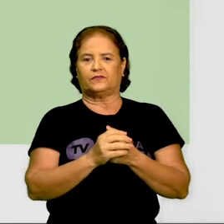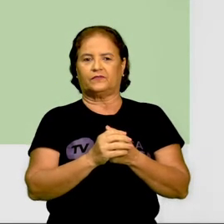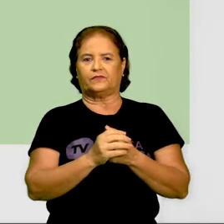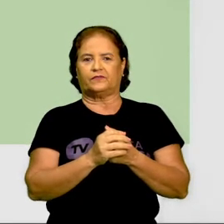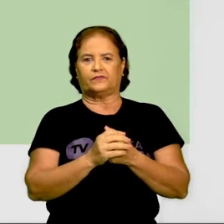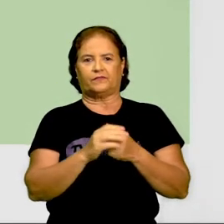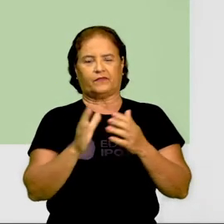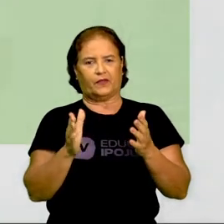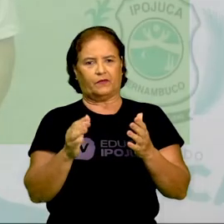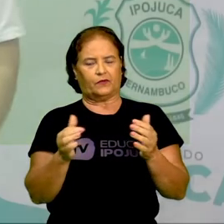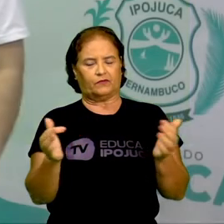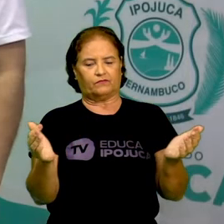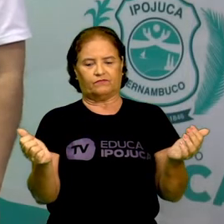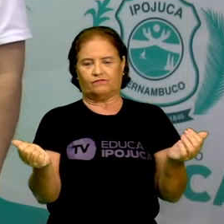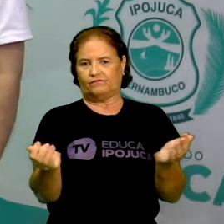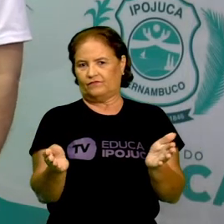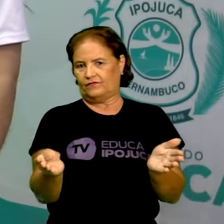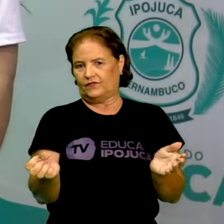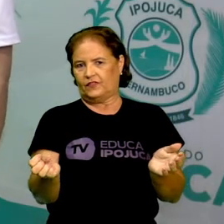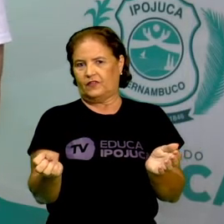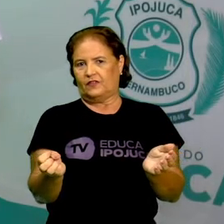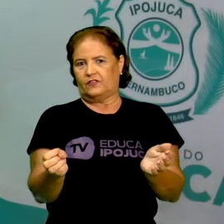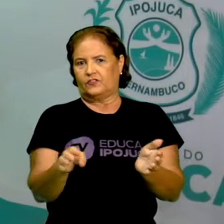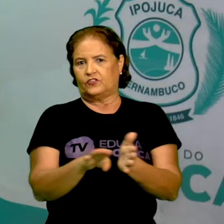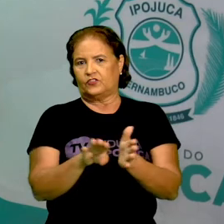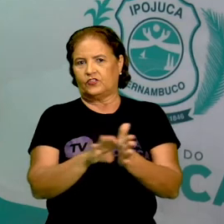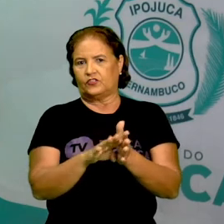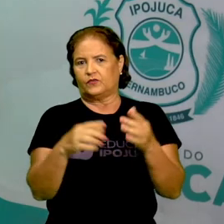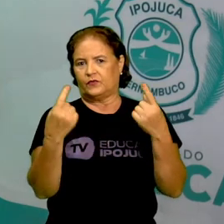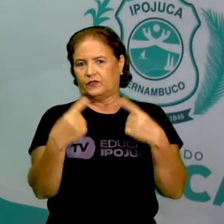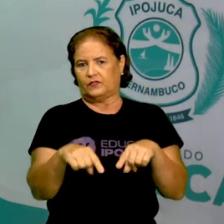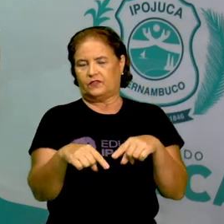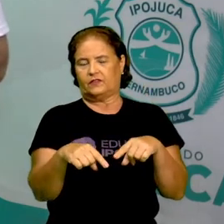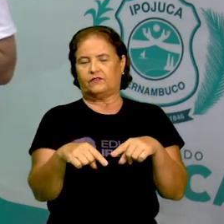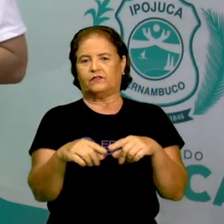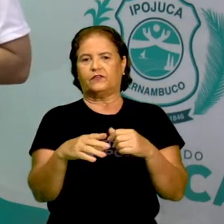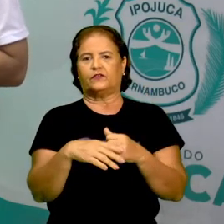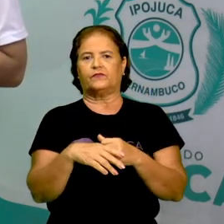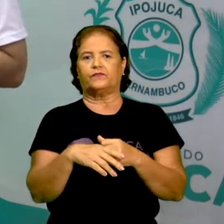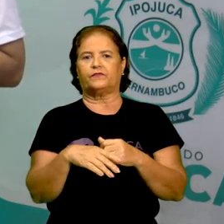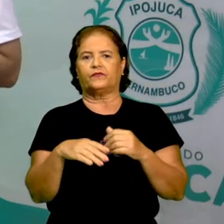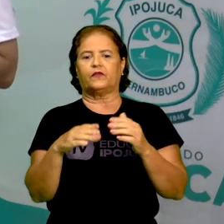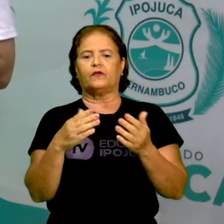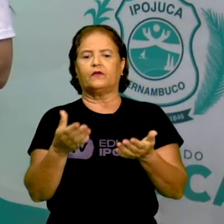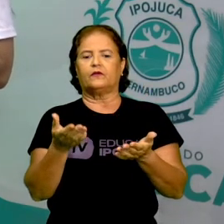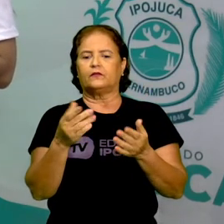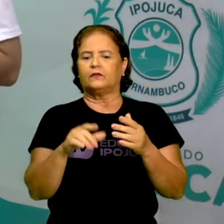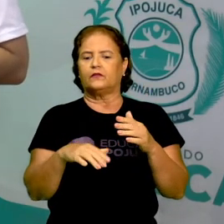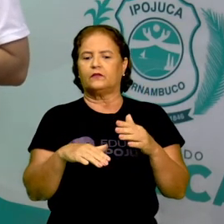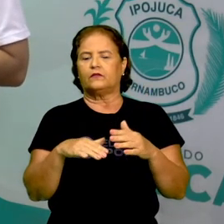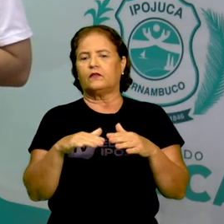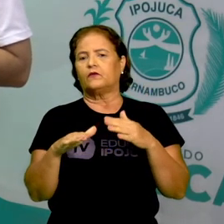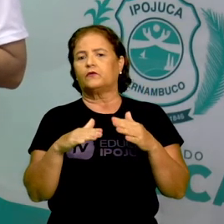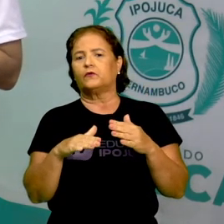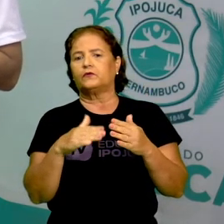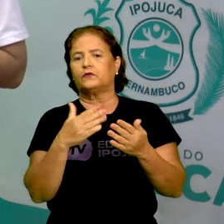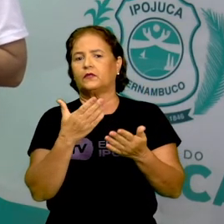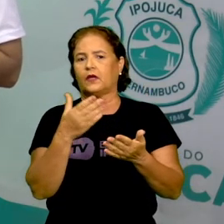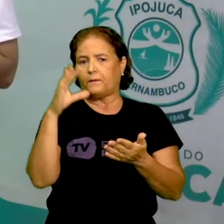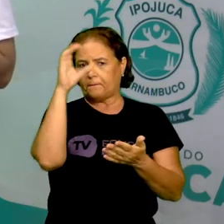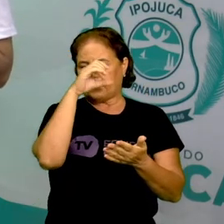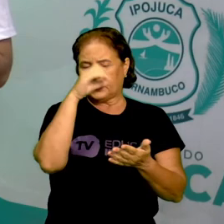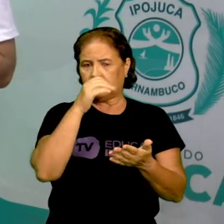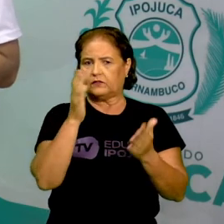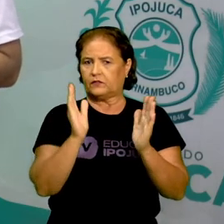Bom, chegamos ao nosso desafio de hoje. De acordo com o que nós estudamos hoje, né, sobre noções de grandezas,